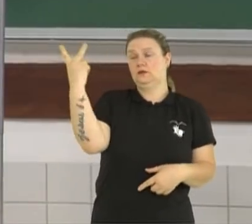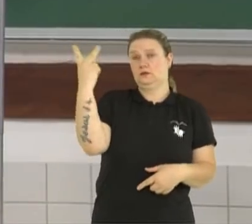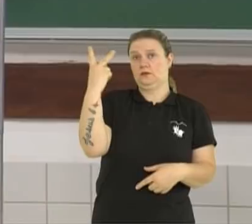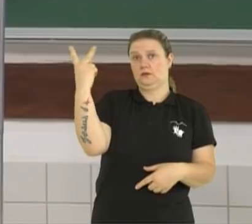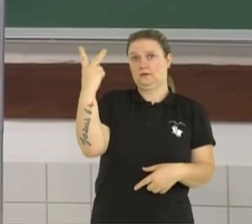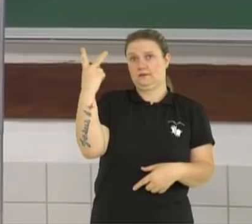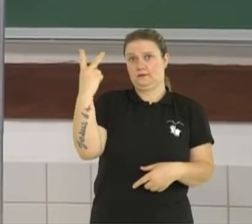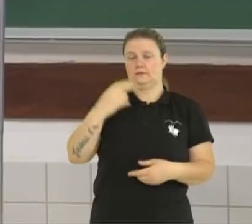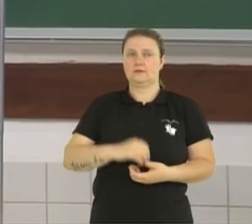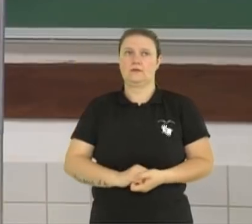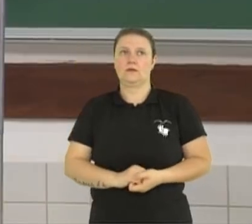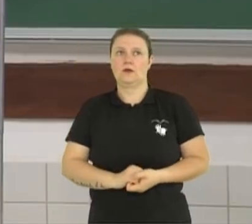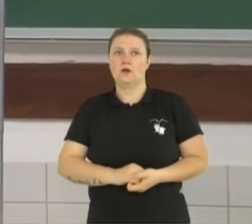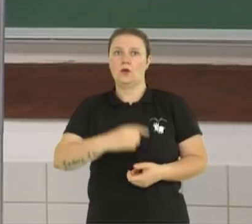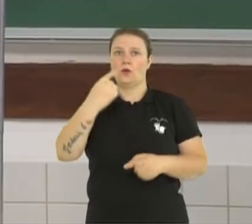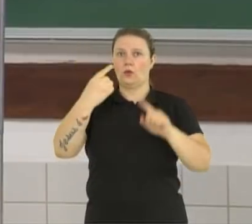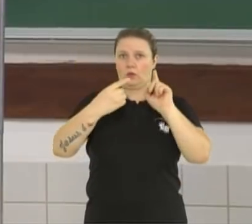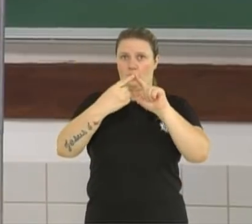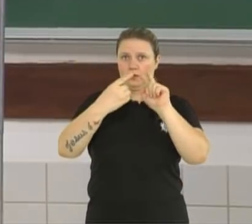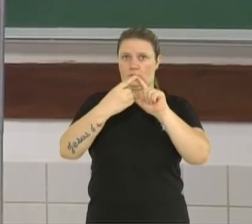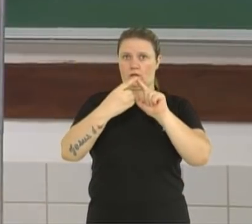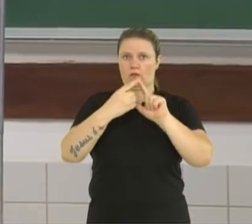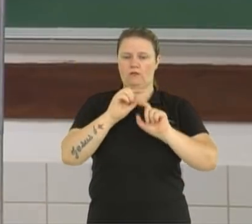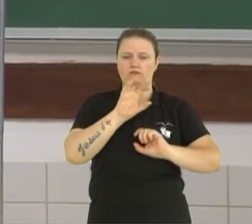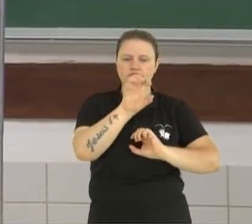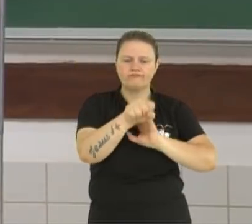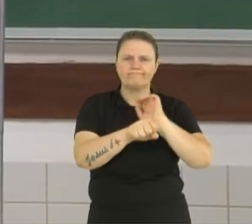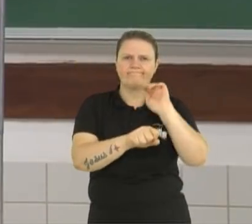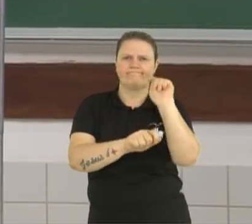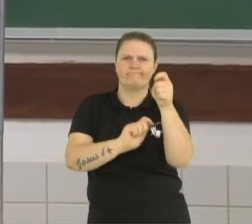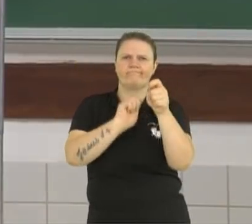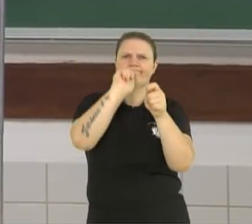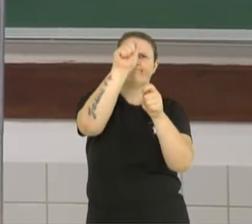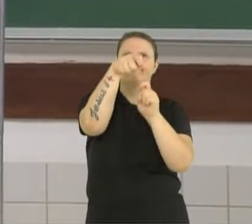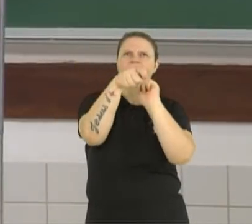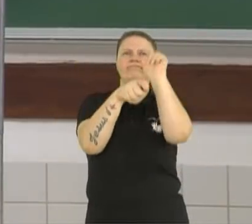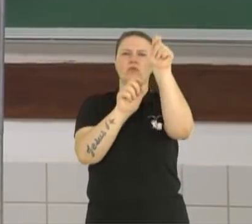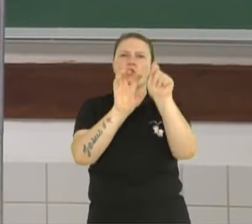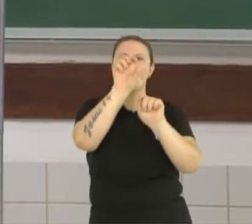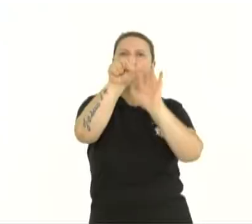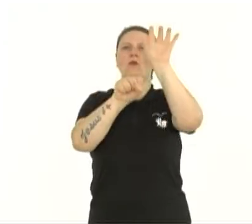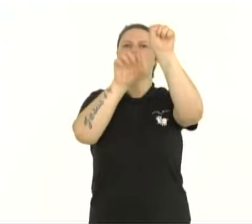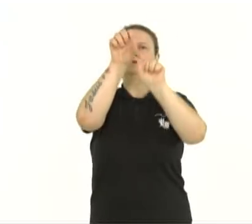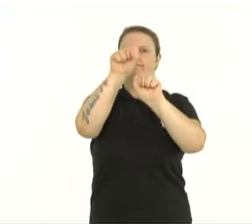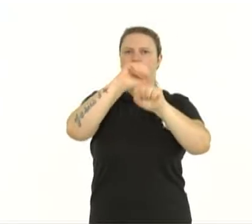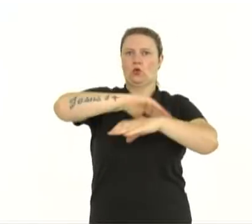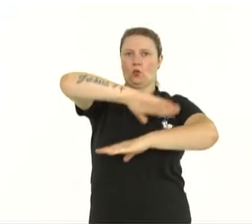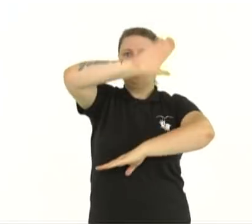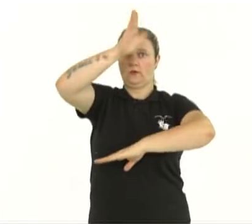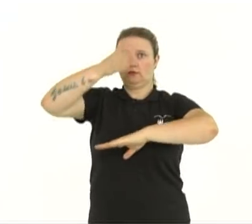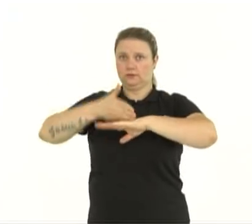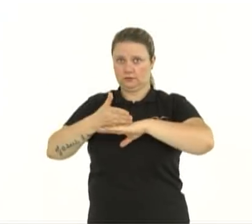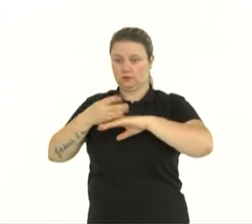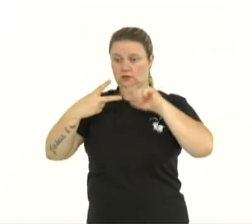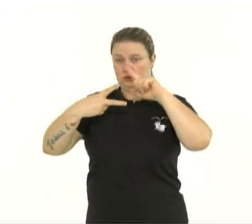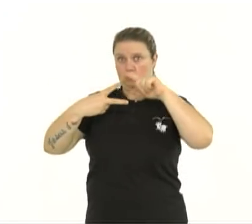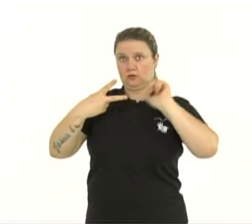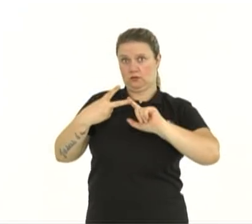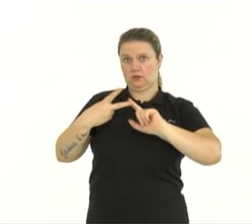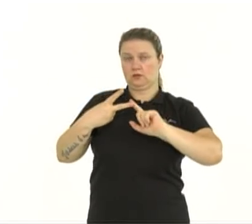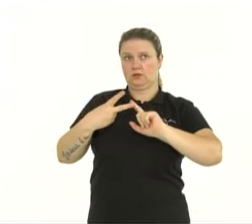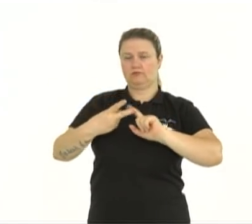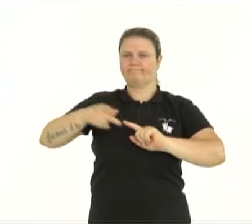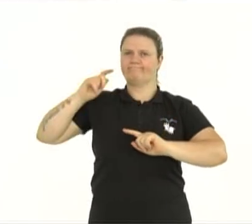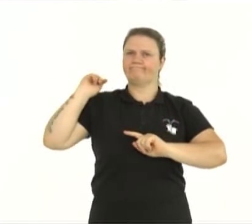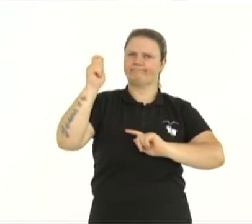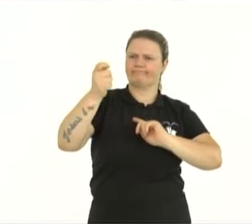delas. Vamos ver primeiro o alpinismo e montanhismo. é a prática de subir montanhas através de